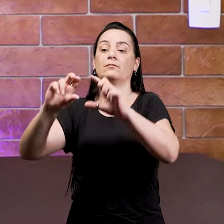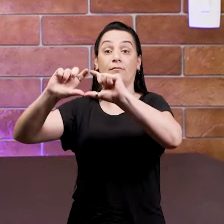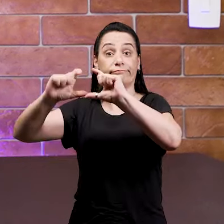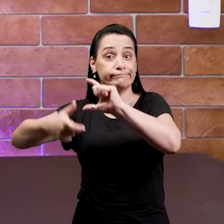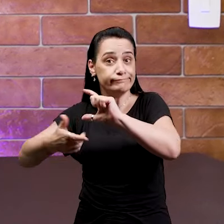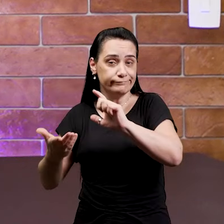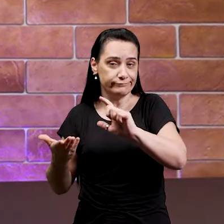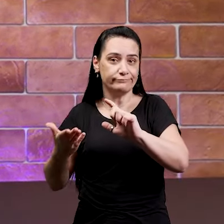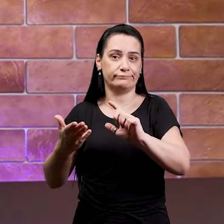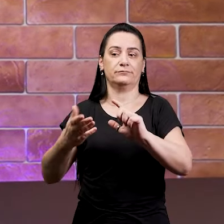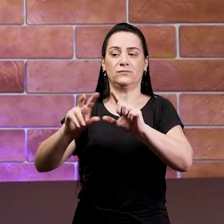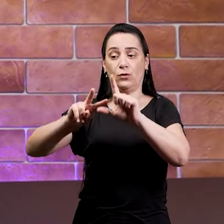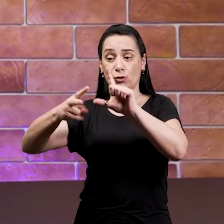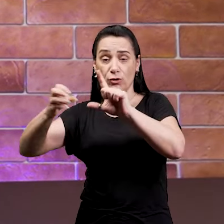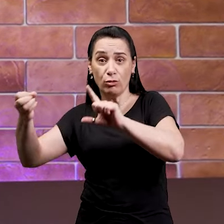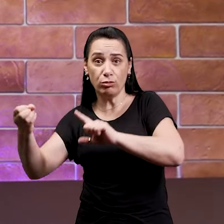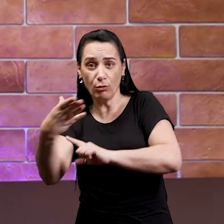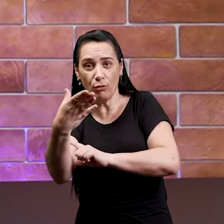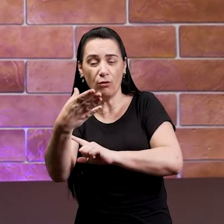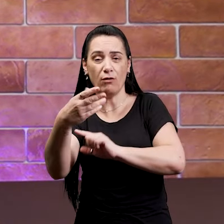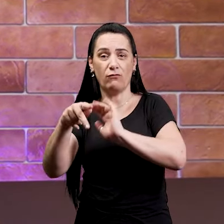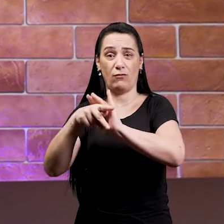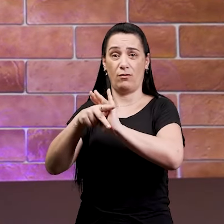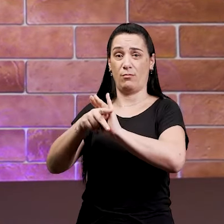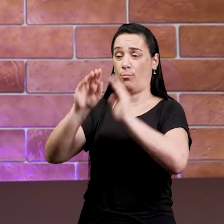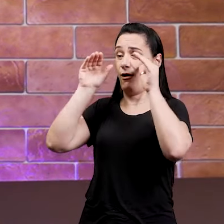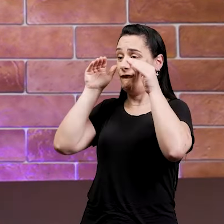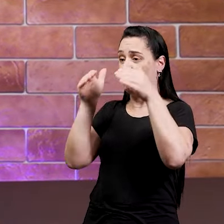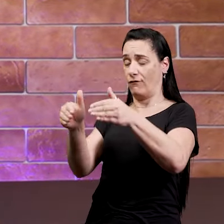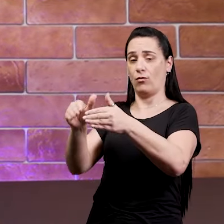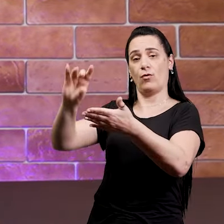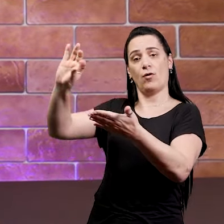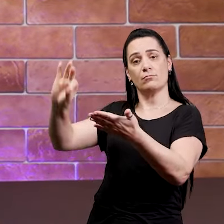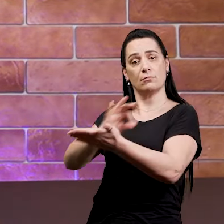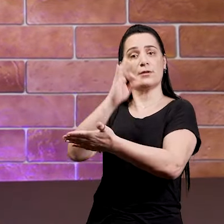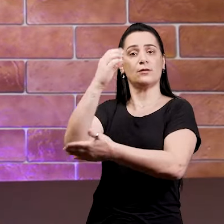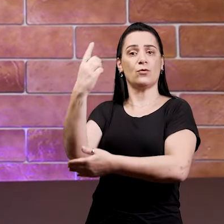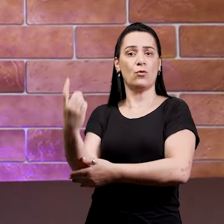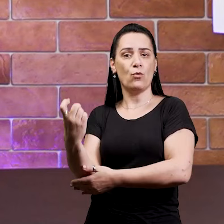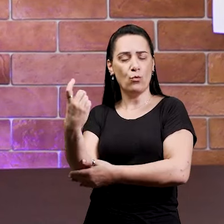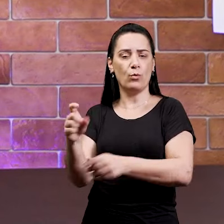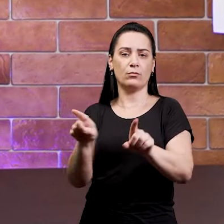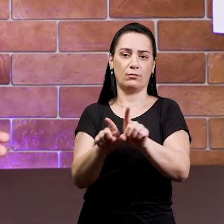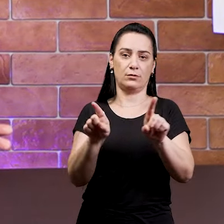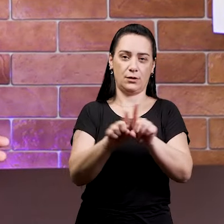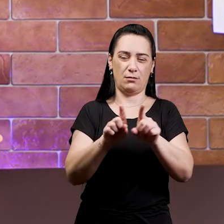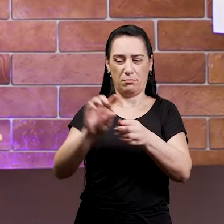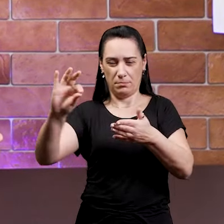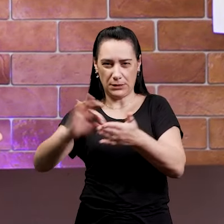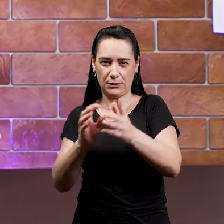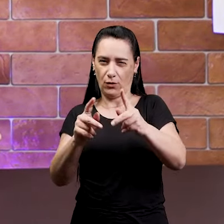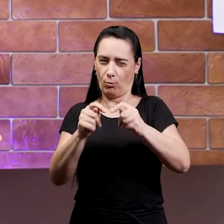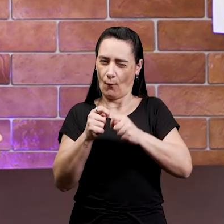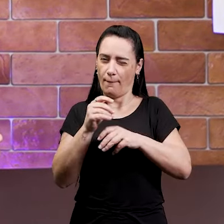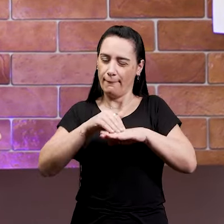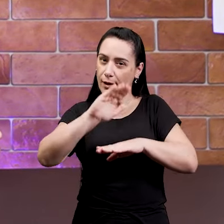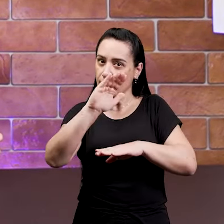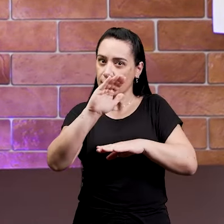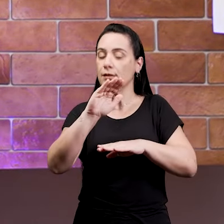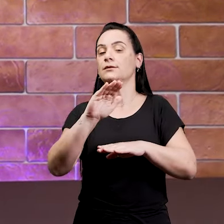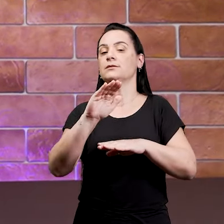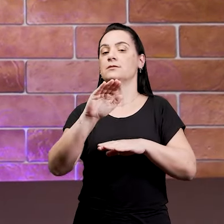Microsoft 365. Com o Teams Essentials, a empresa assina apenas o serviço que precisa e ainda economiza na